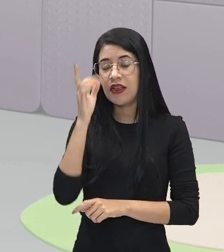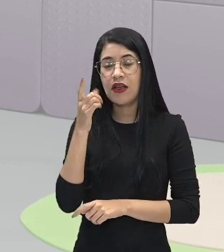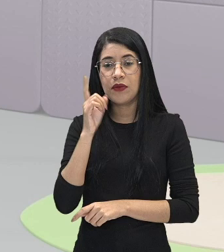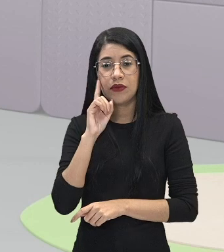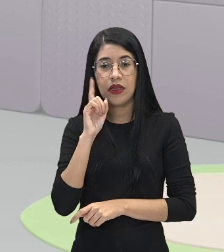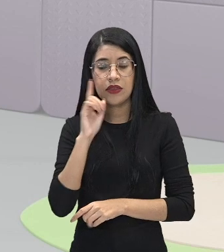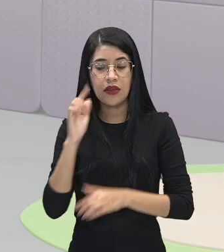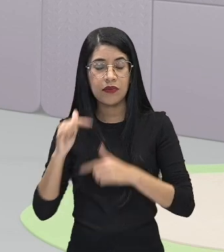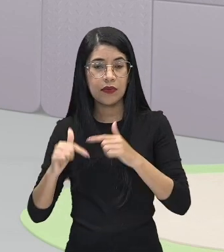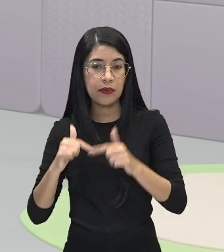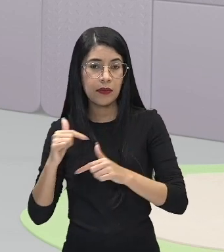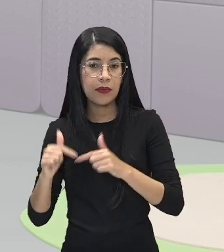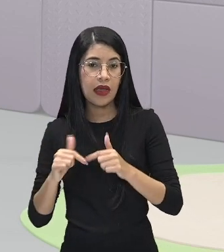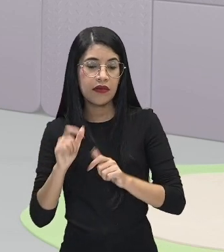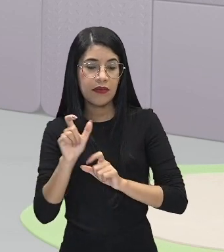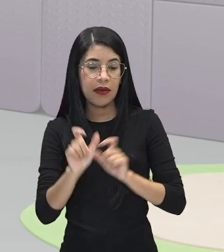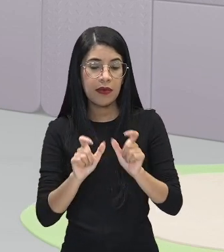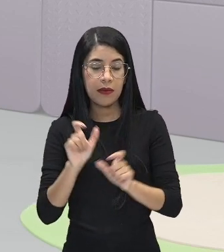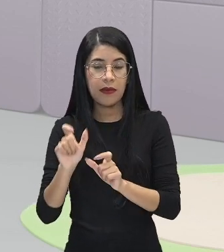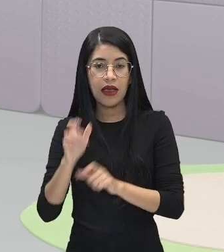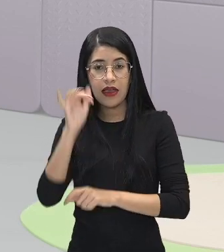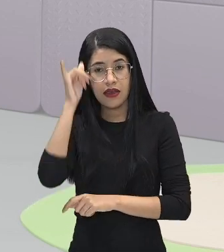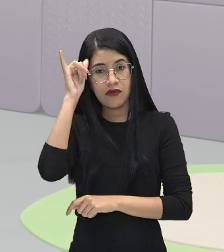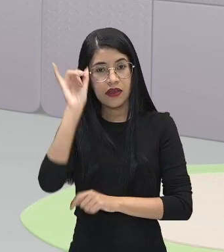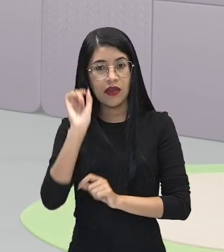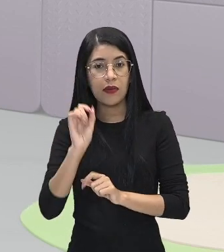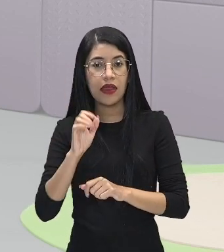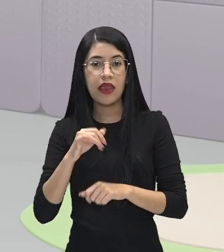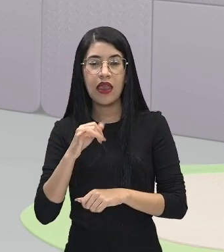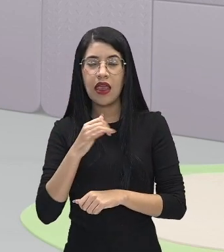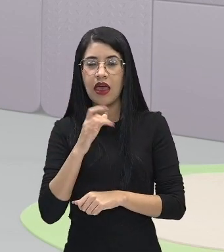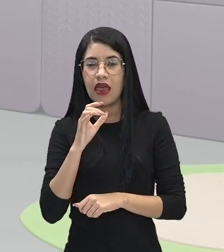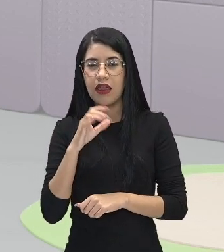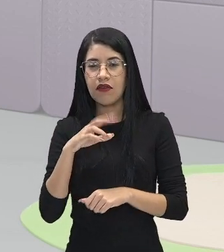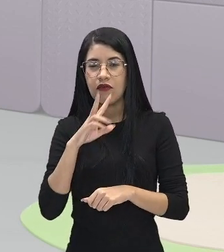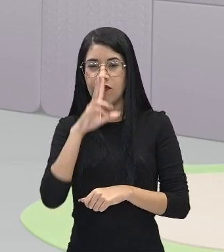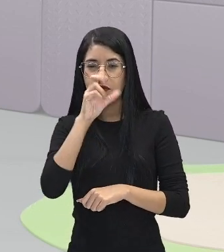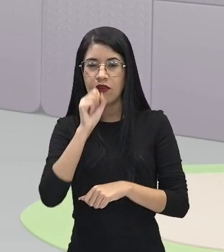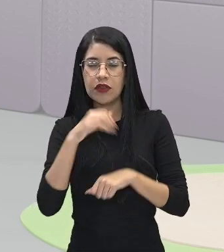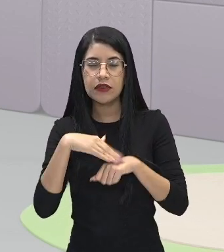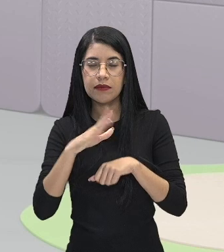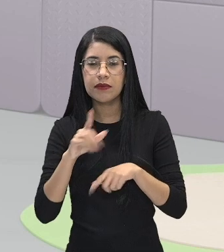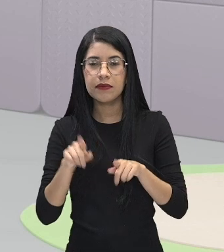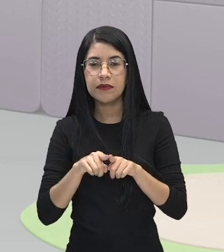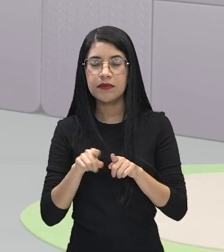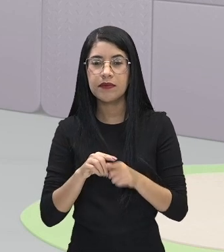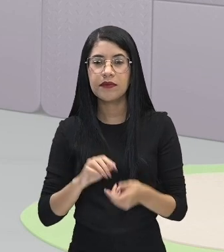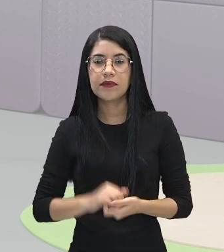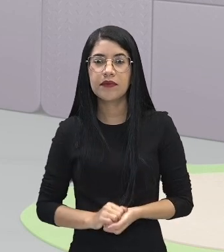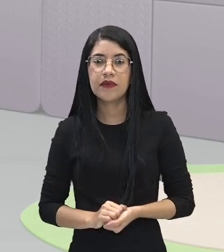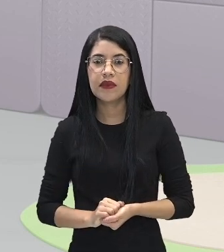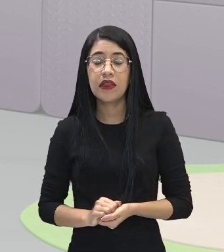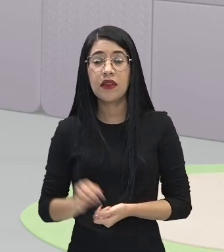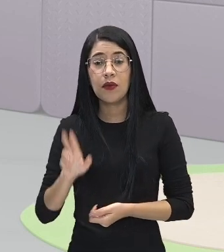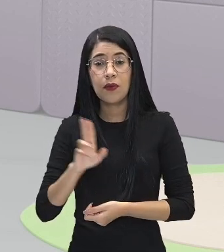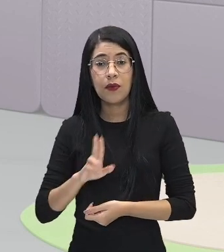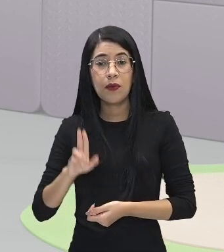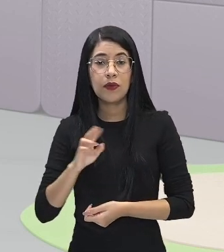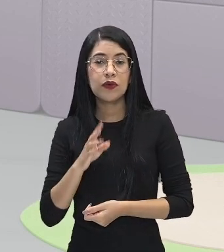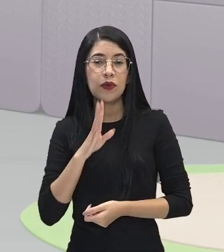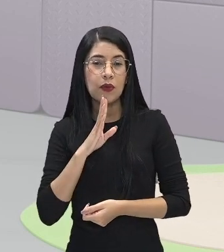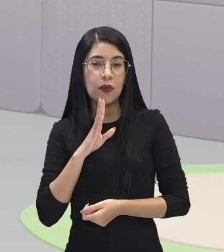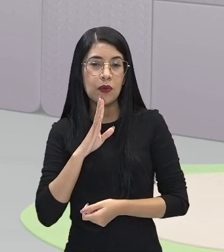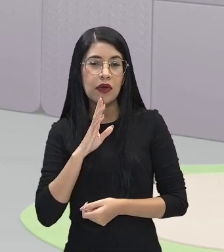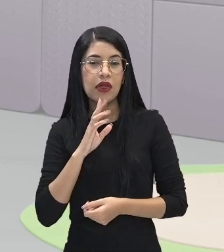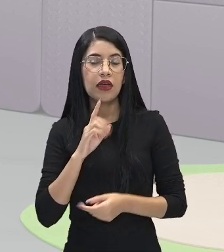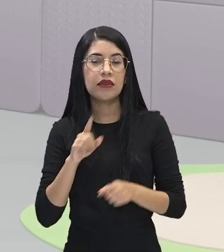dia das pessoas, né? Para que elas não gastem tanta energia. E a gente vê que a aplicação, né, desse conhecimento,